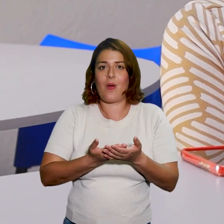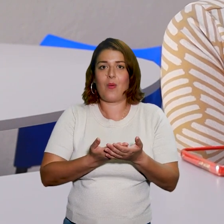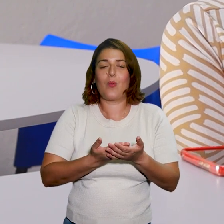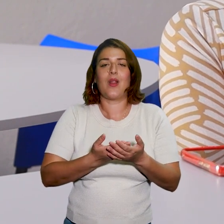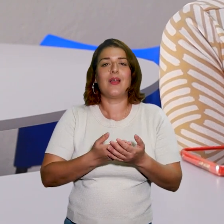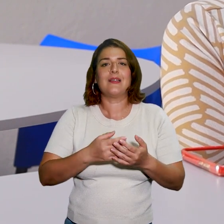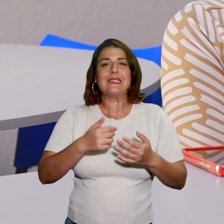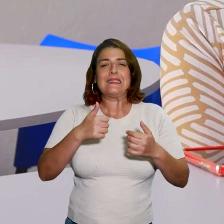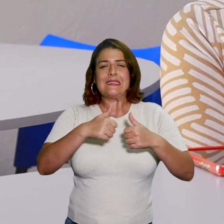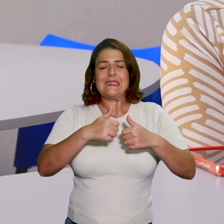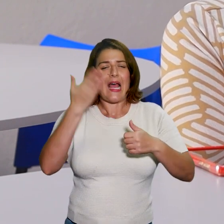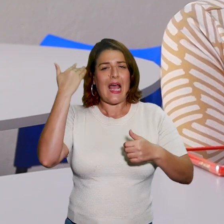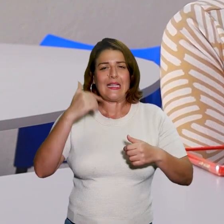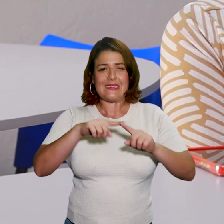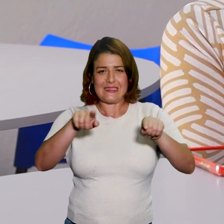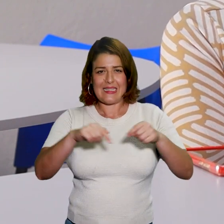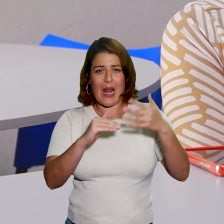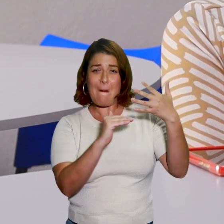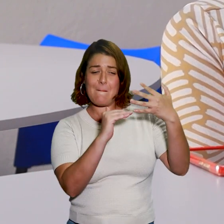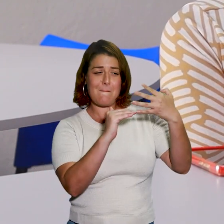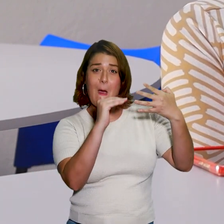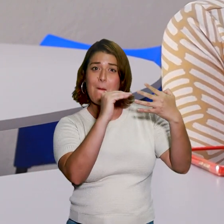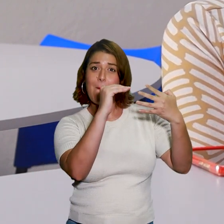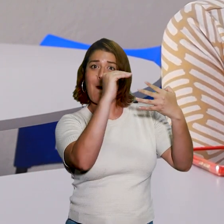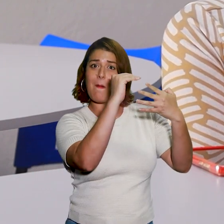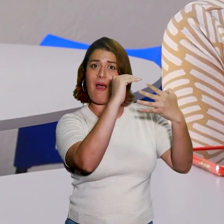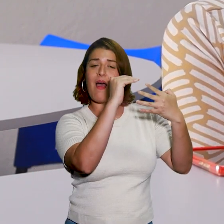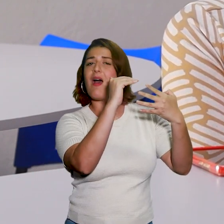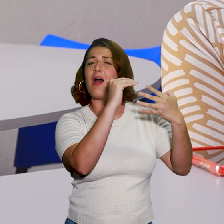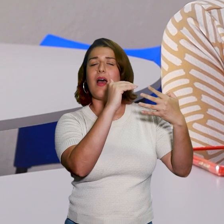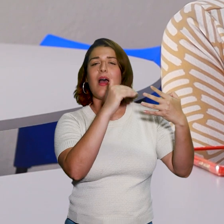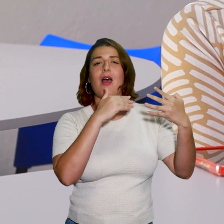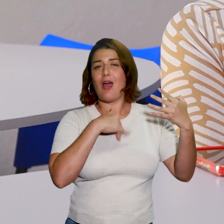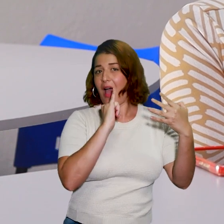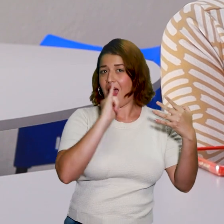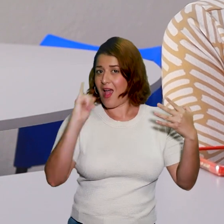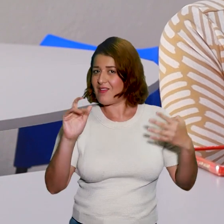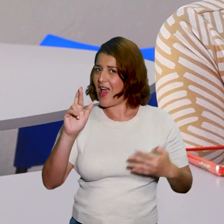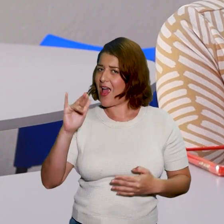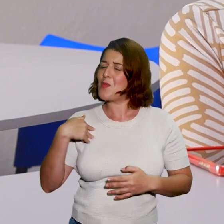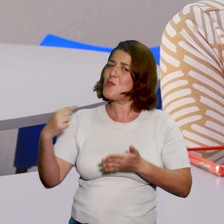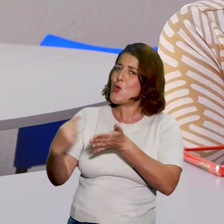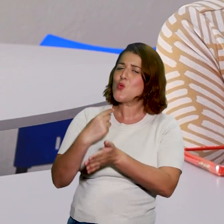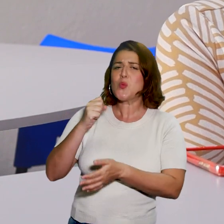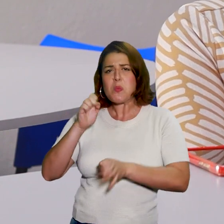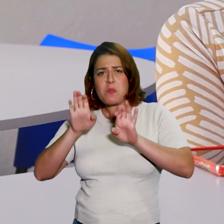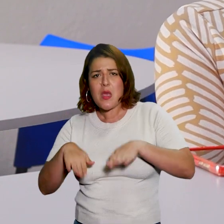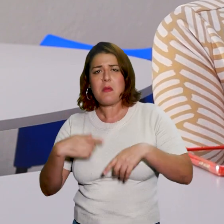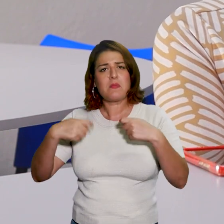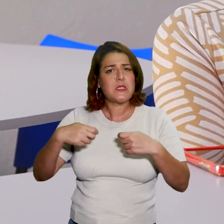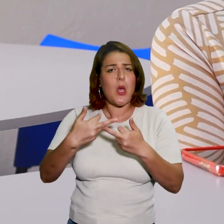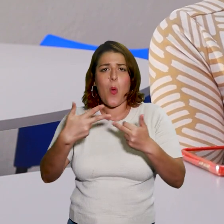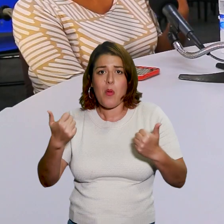estavam muito lá em cima, uhum. no início do período, e aí a Rayane foi conversou, tá tudo bem pra você com essa